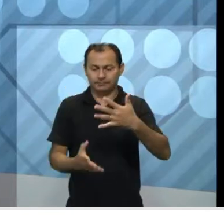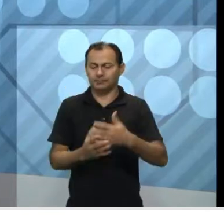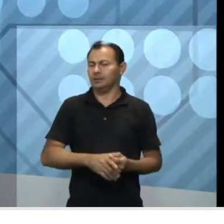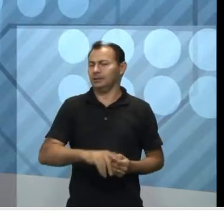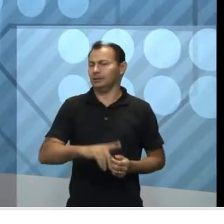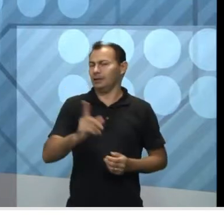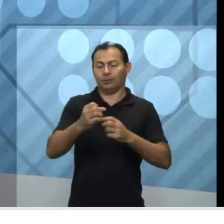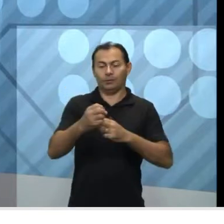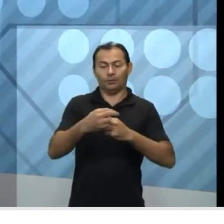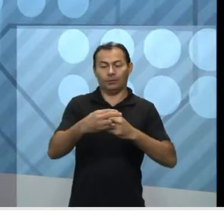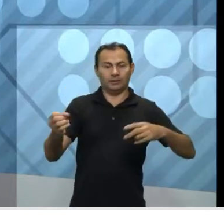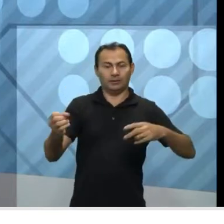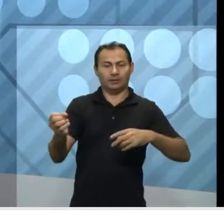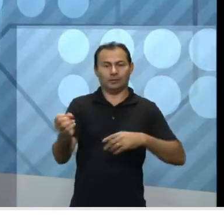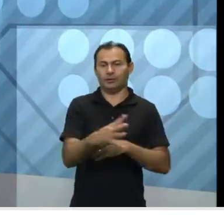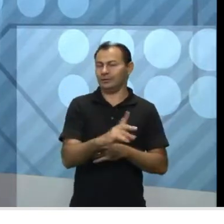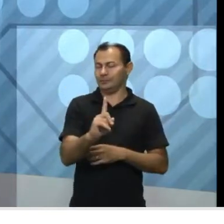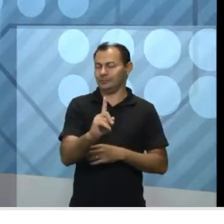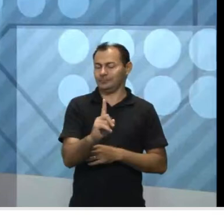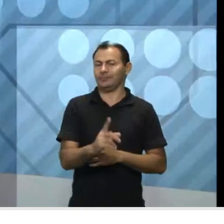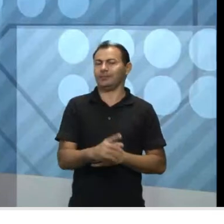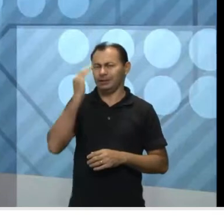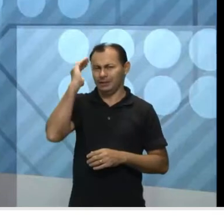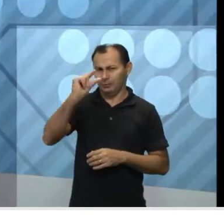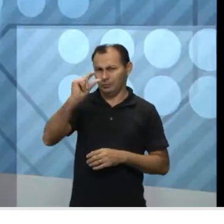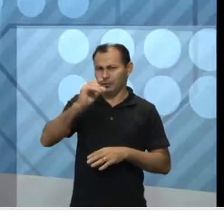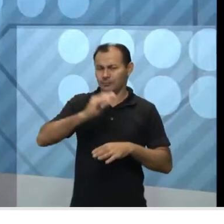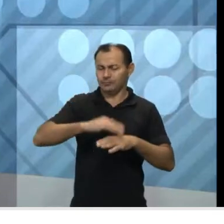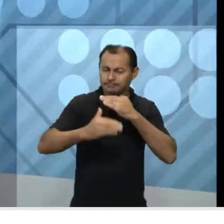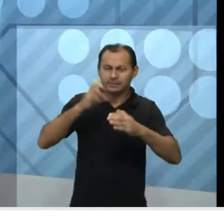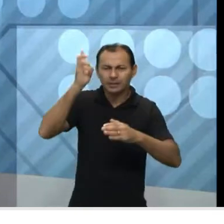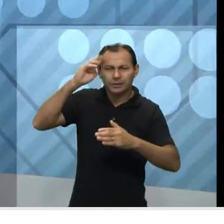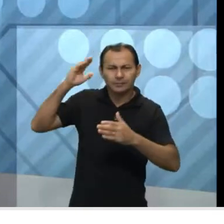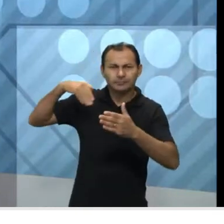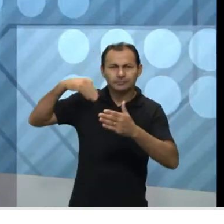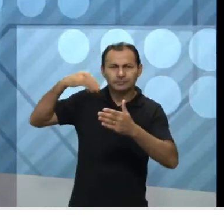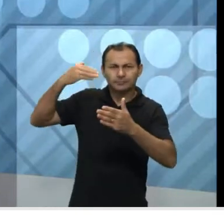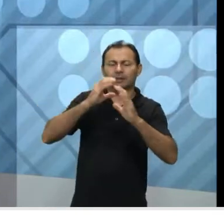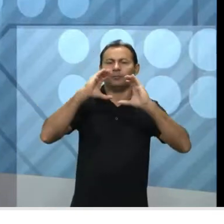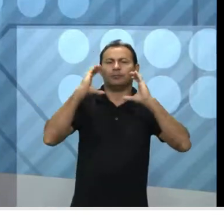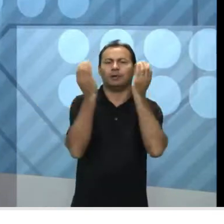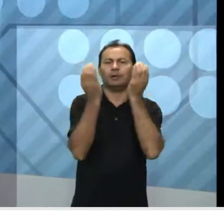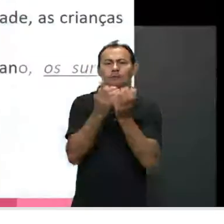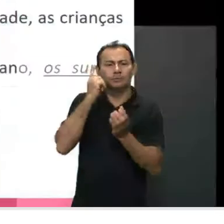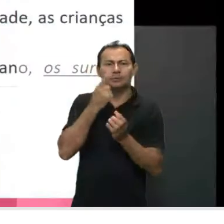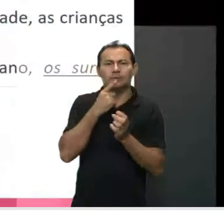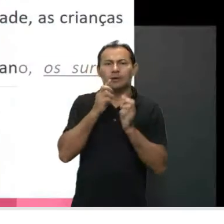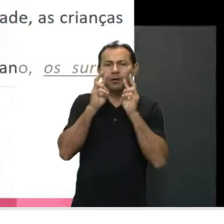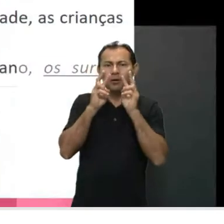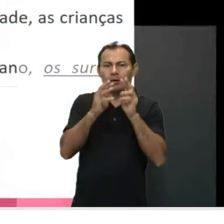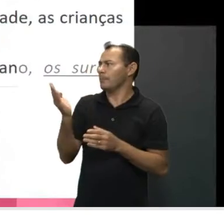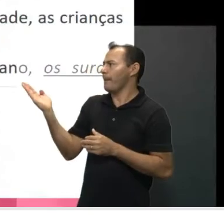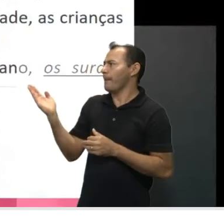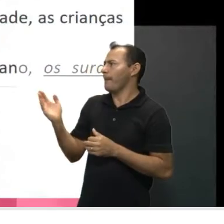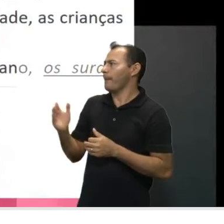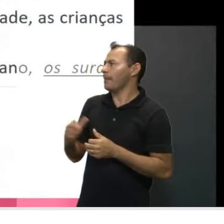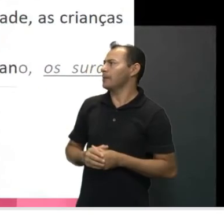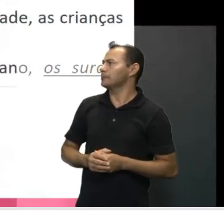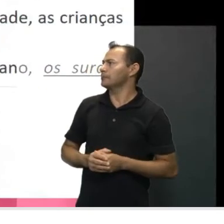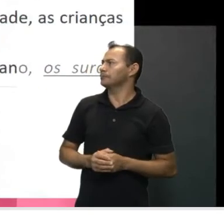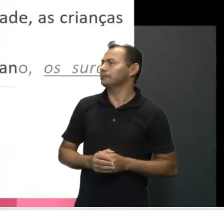Então vamos entender um pouquinho o processo histórico da comunidade surda. Lá no quadro eu coloco o seguinte, que lá na antiguidade